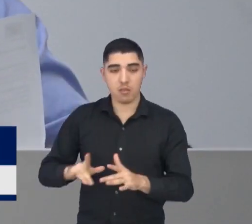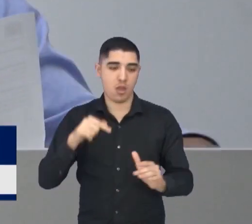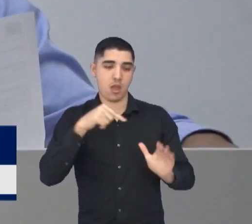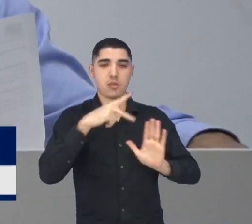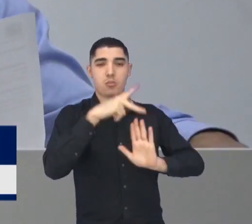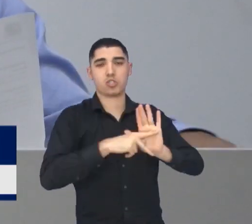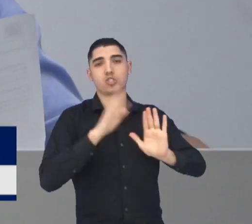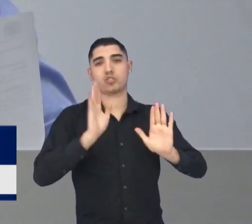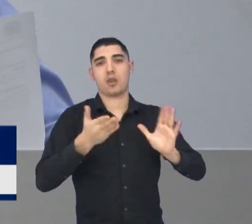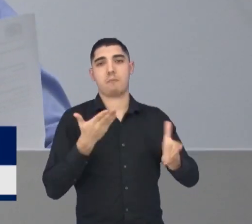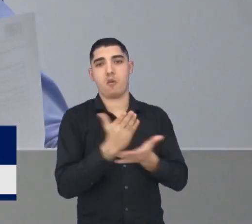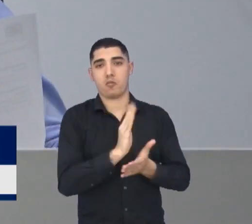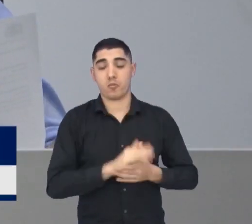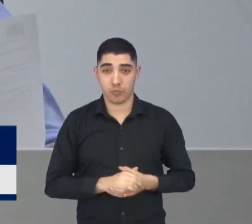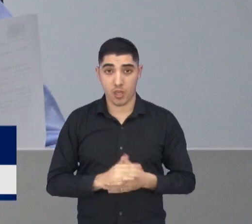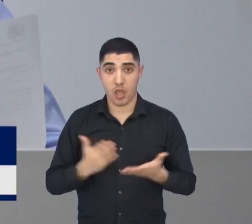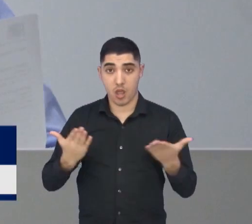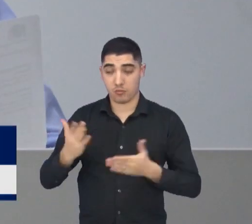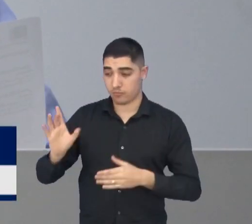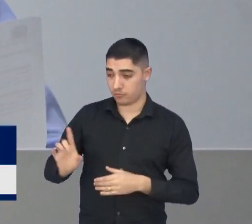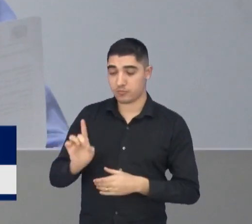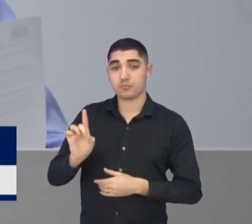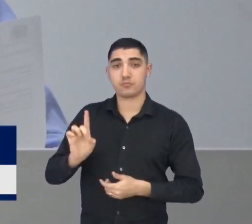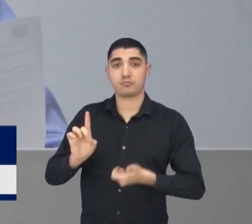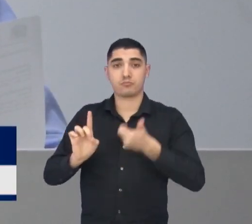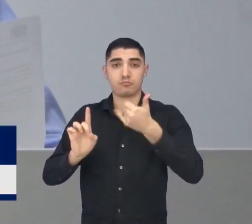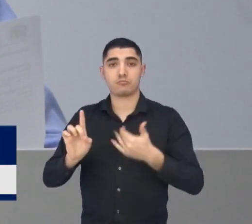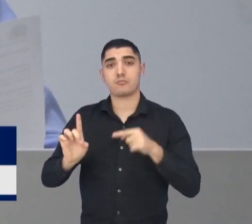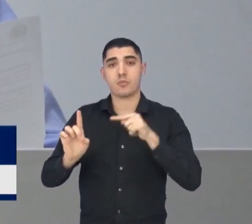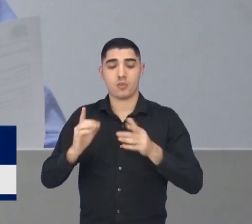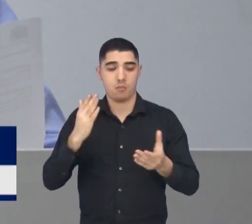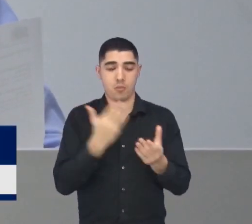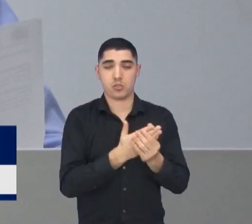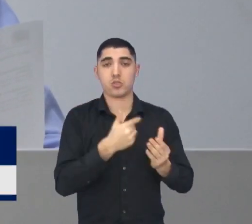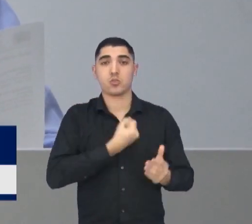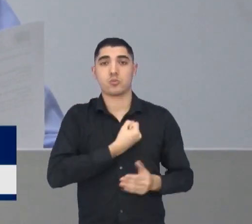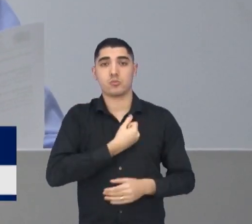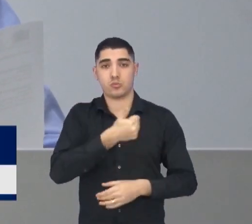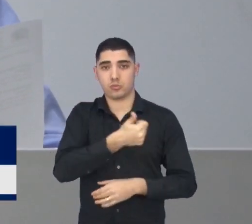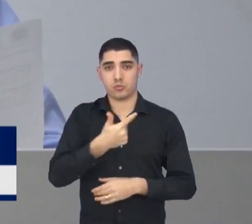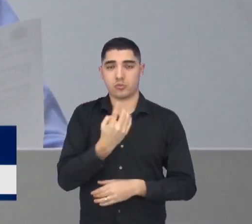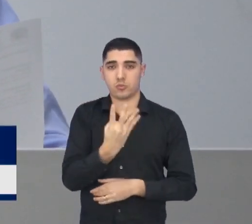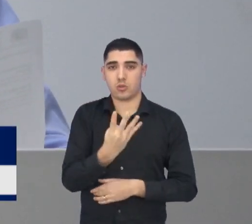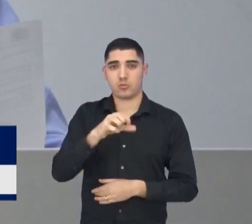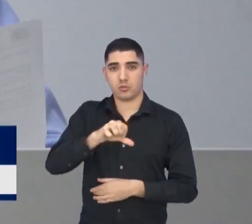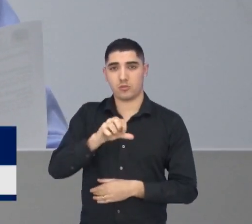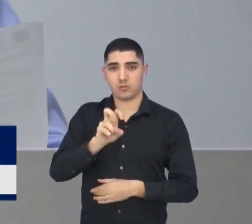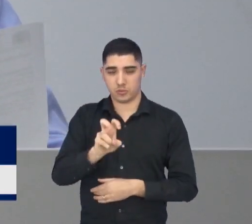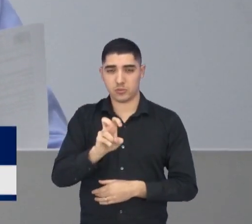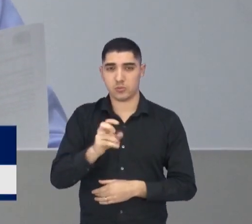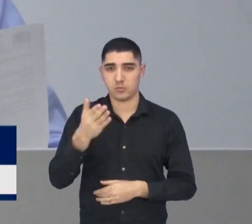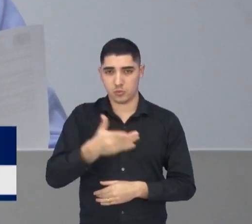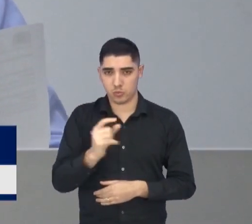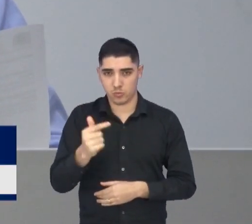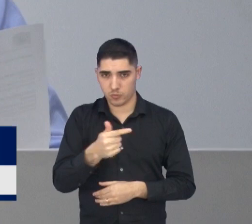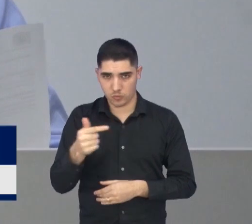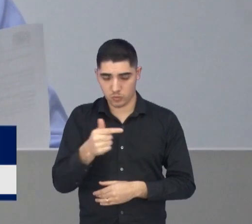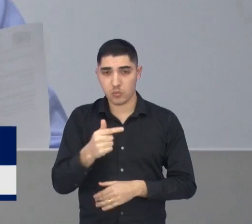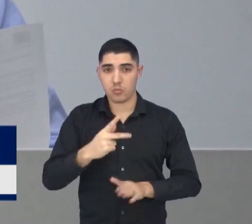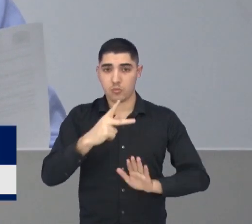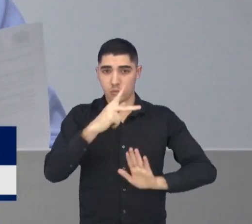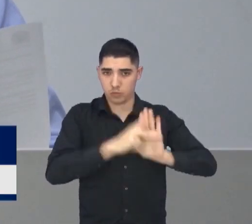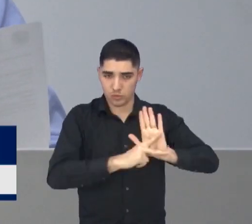aprovado. Em discussão, o processo número 12.495/2022, projeto